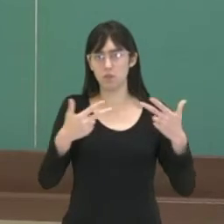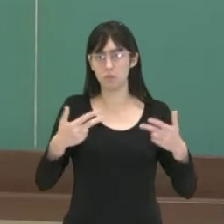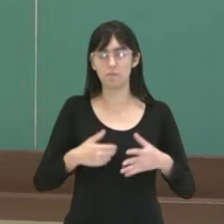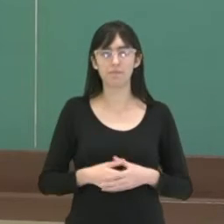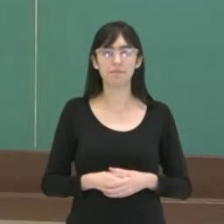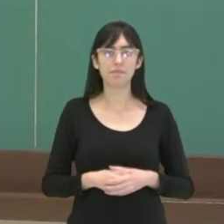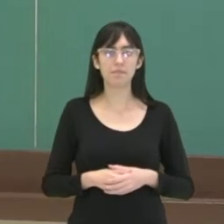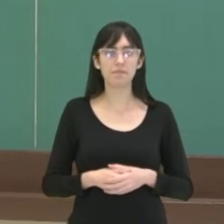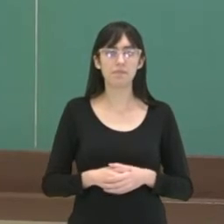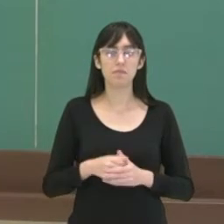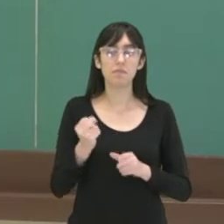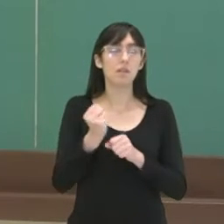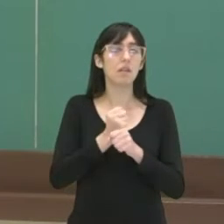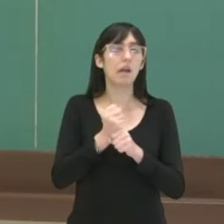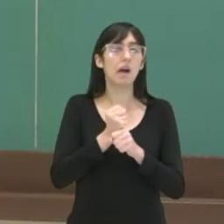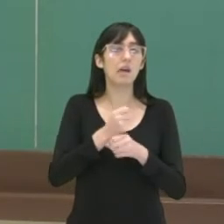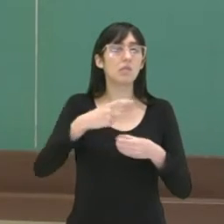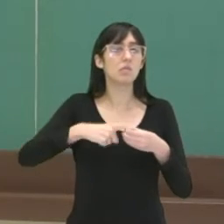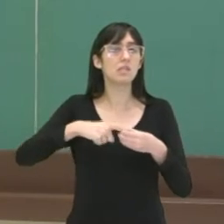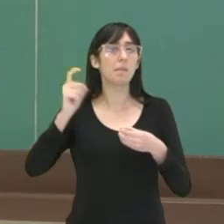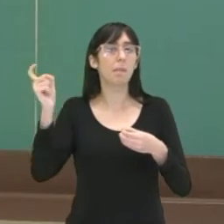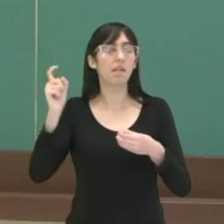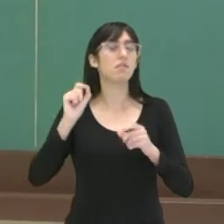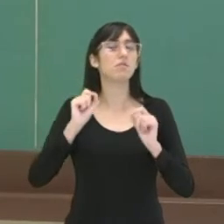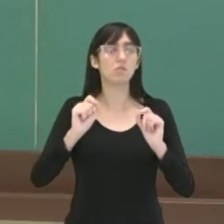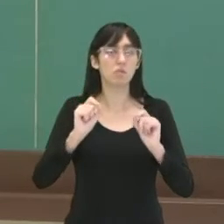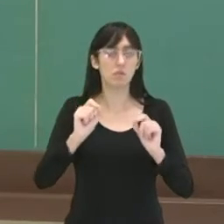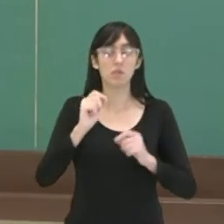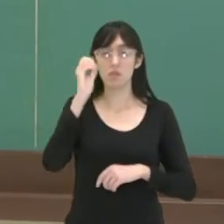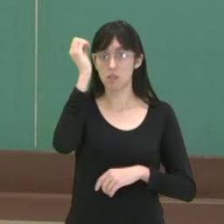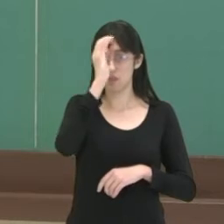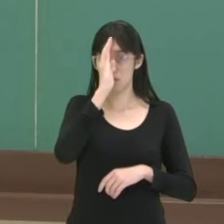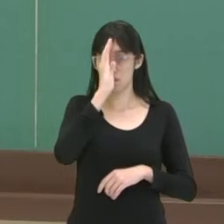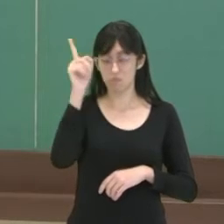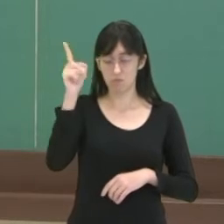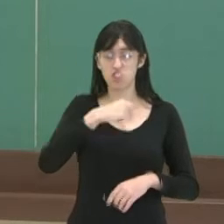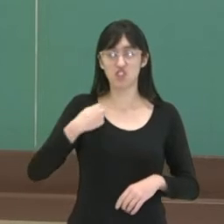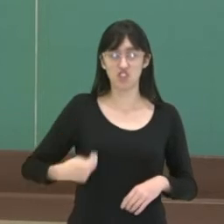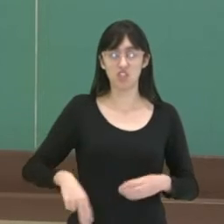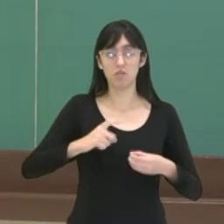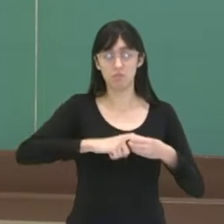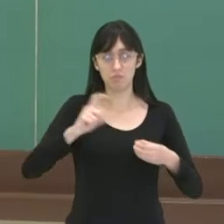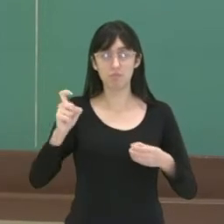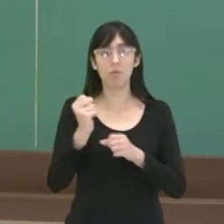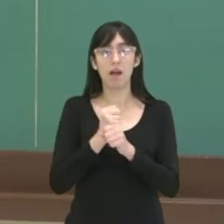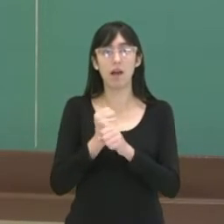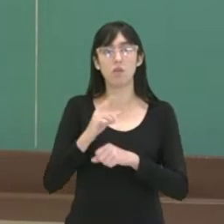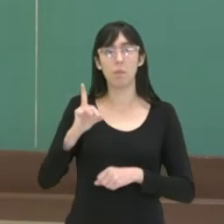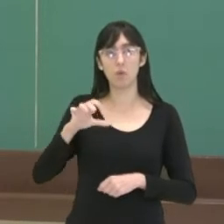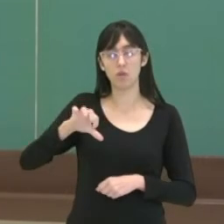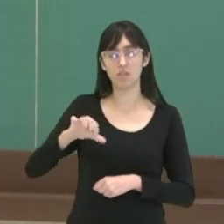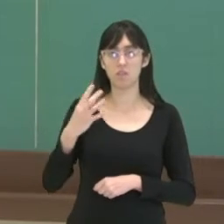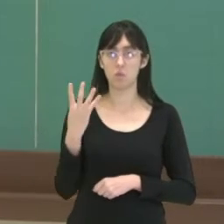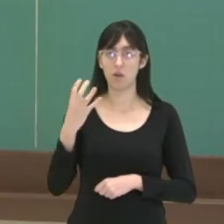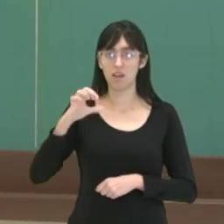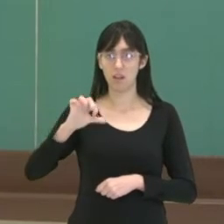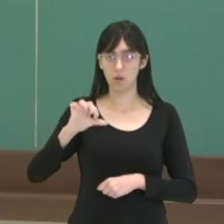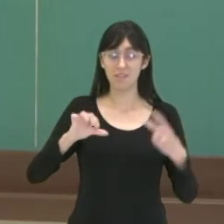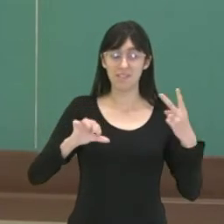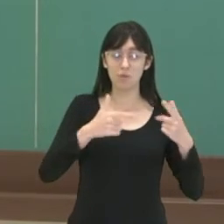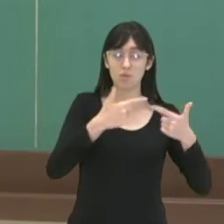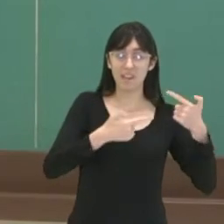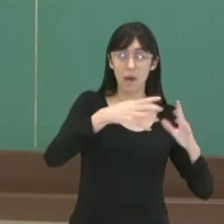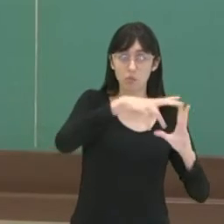ano de independência, a China só se torna um país independente em 1949, após a Segunda Guerra